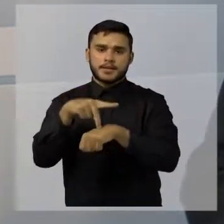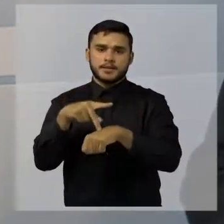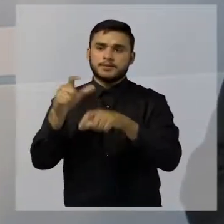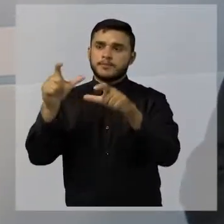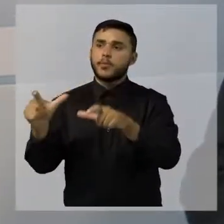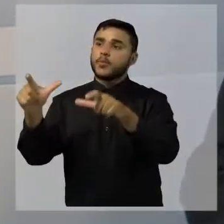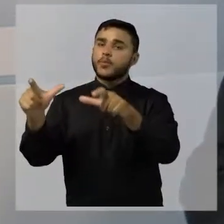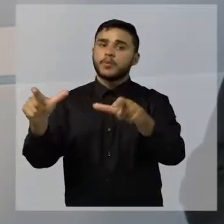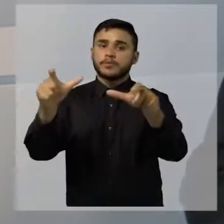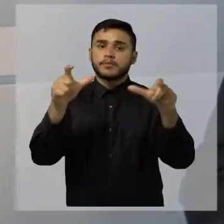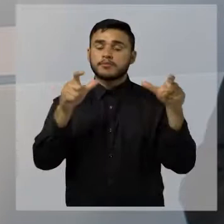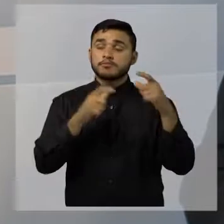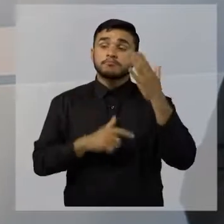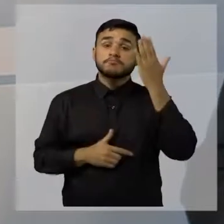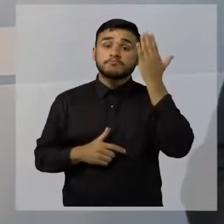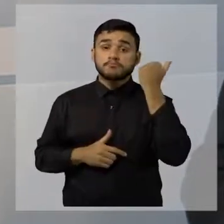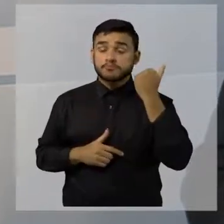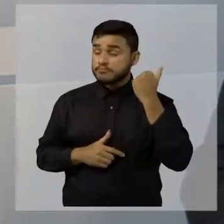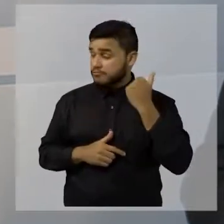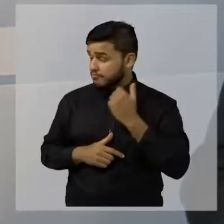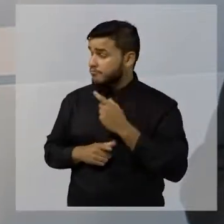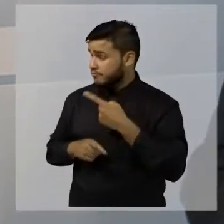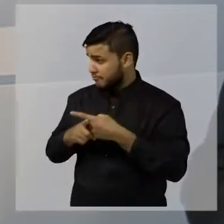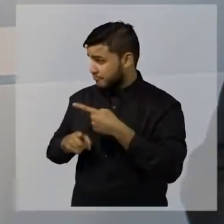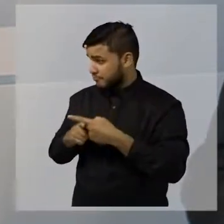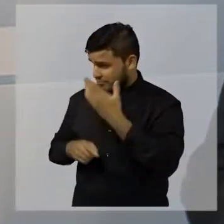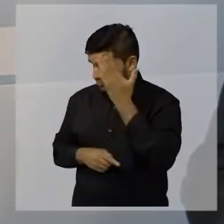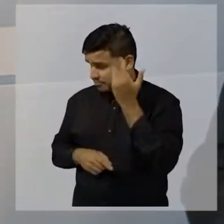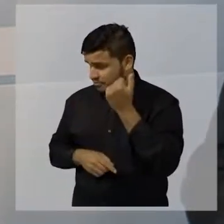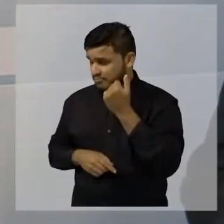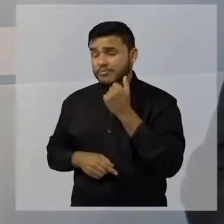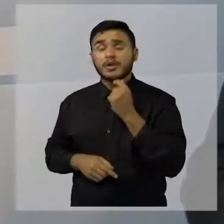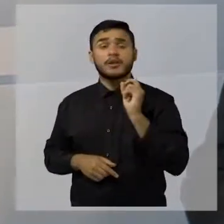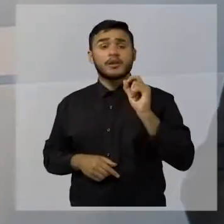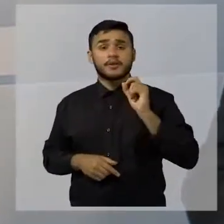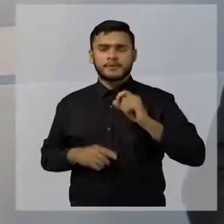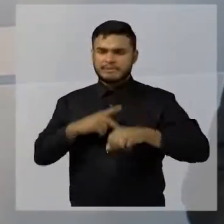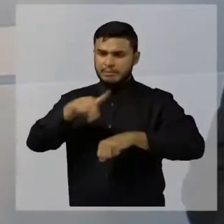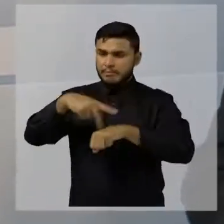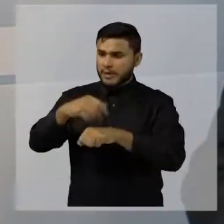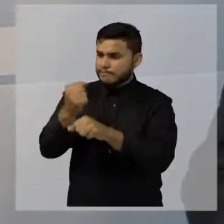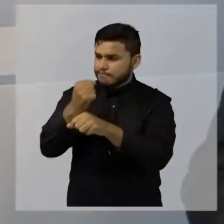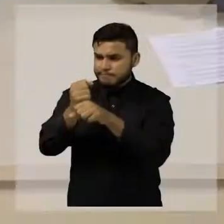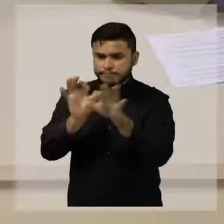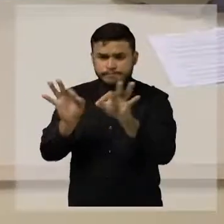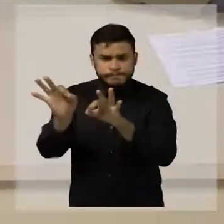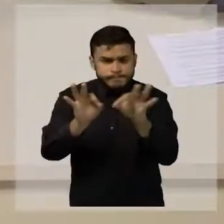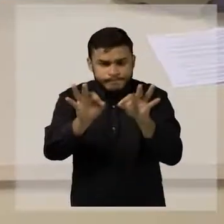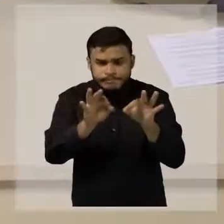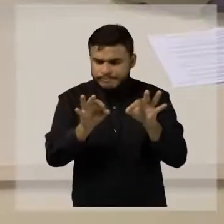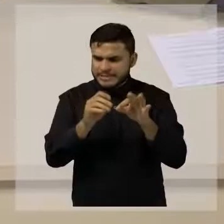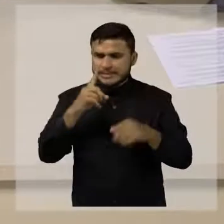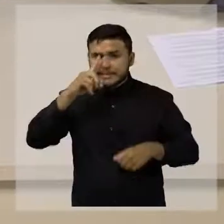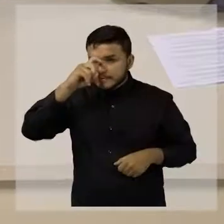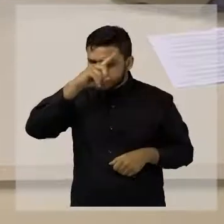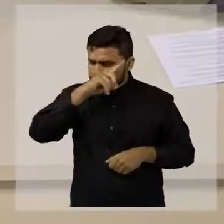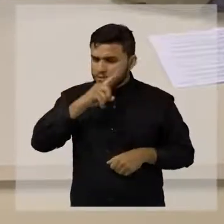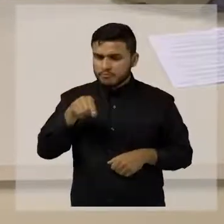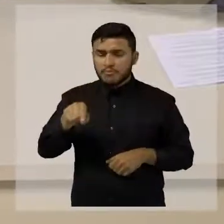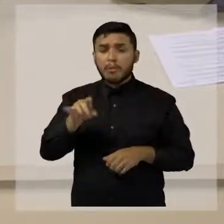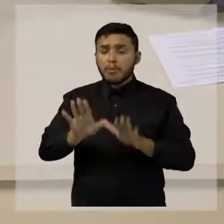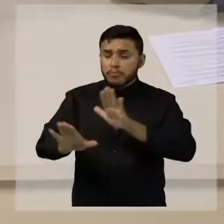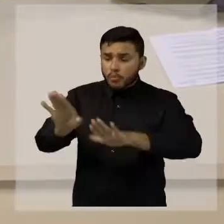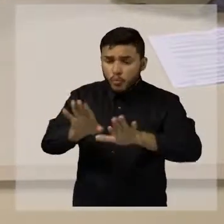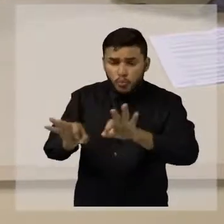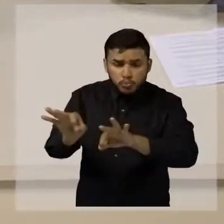possa acompanhar aquela praça. O que é que acontece? O prefeito entrega uma praça para a comunidade com muita dificuldade e muitas vezes as pessoas não cuidam da praça.